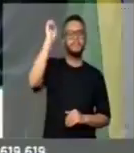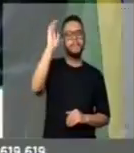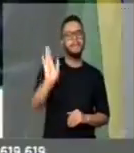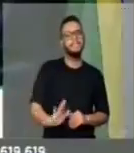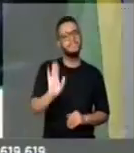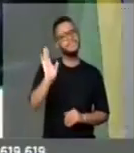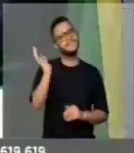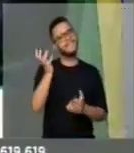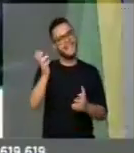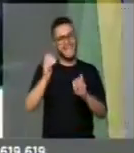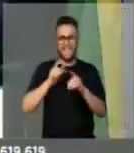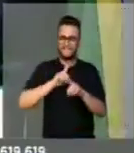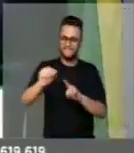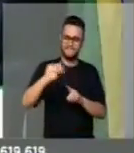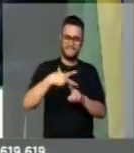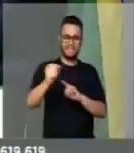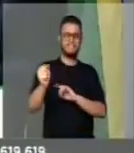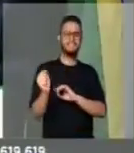página.